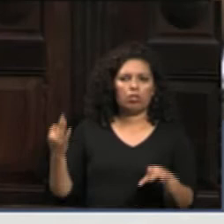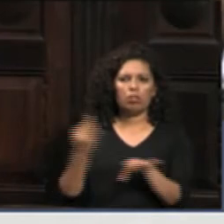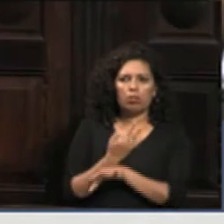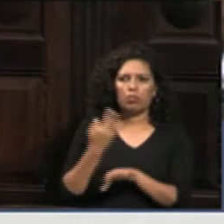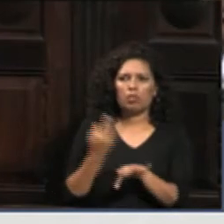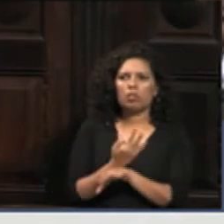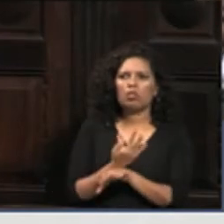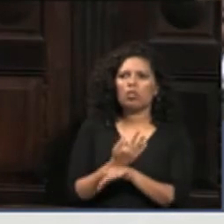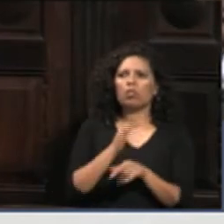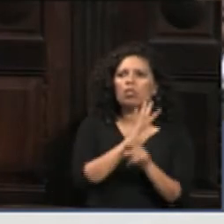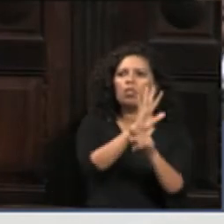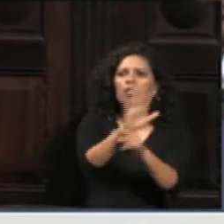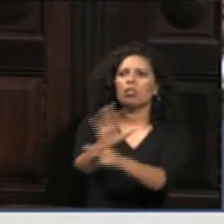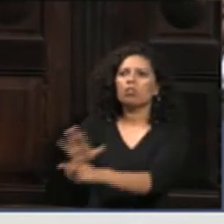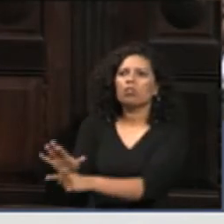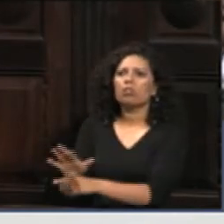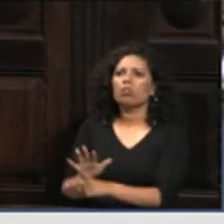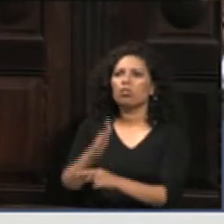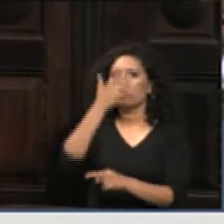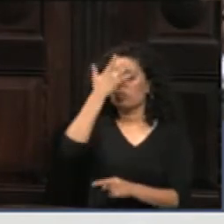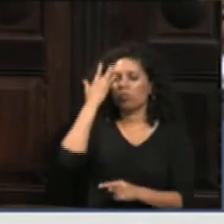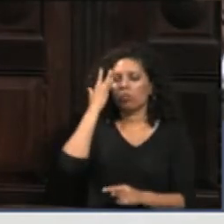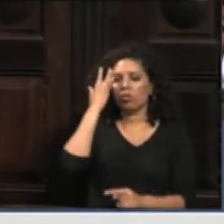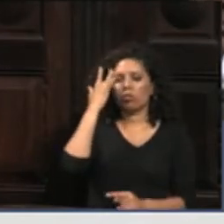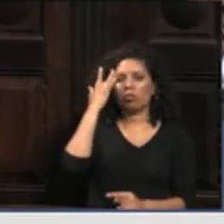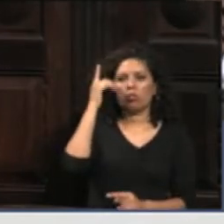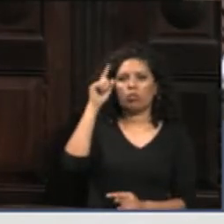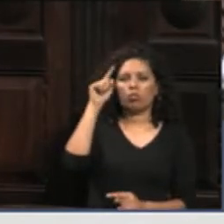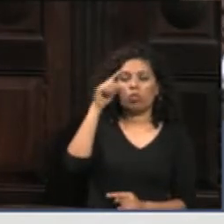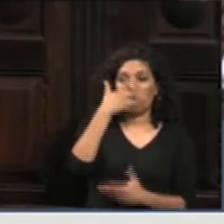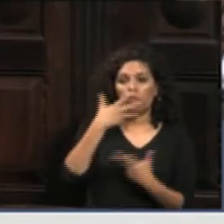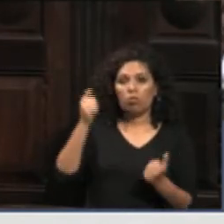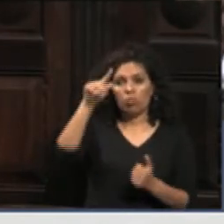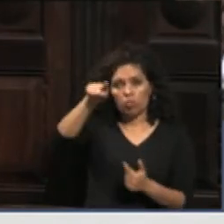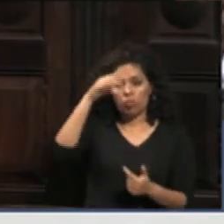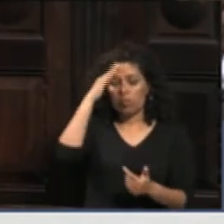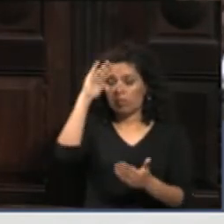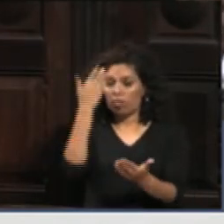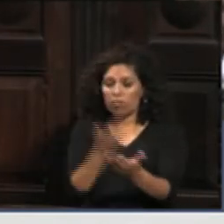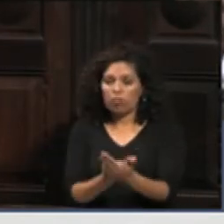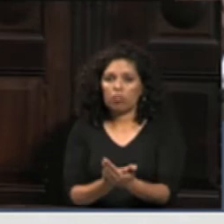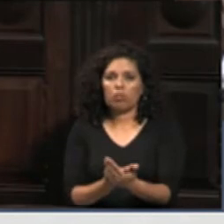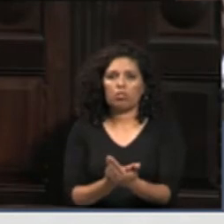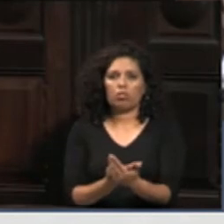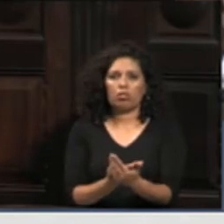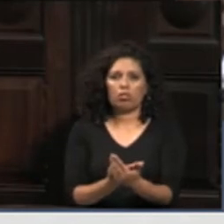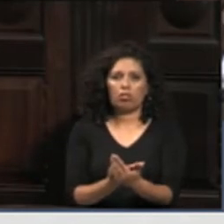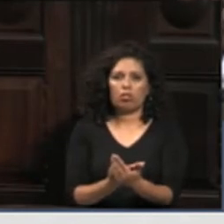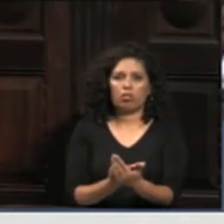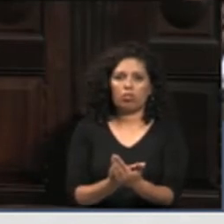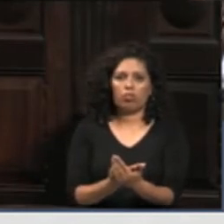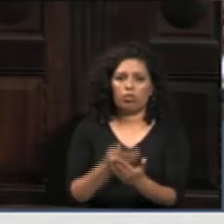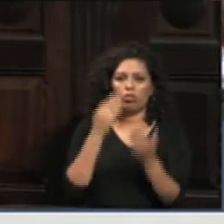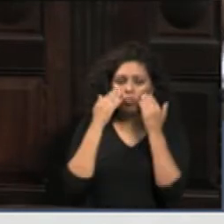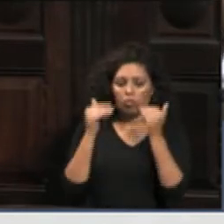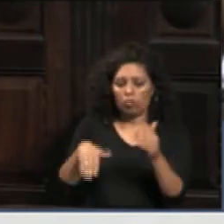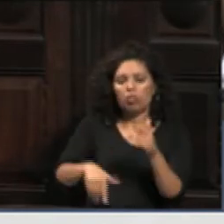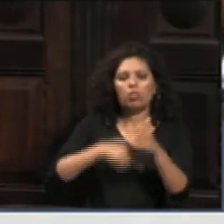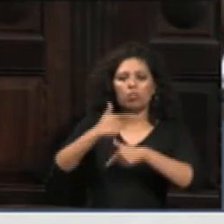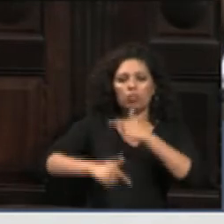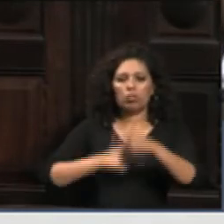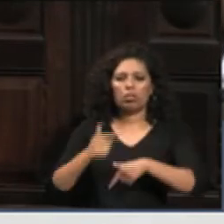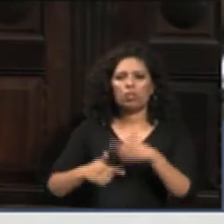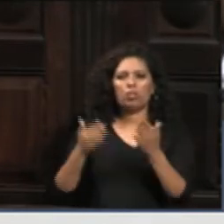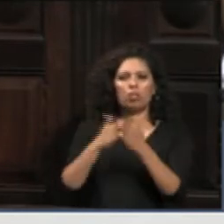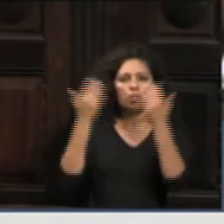as causas que Vossa Excelência sempre abraçou e explicitou aqui no exercício do mandato. A Vossa